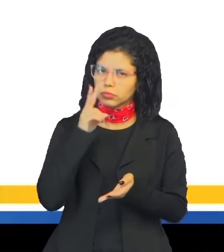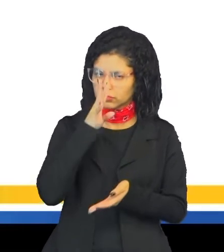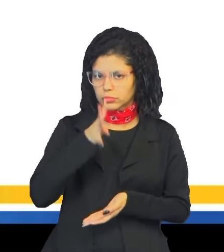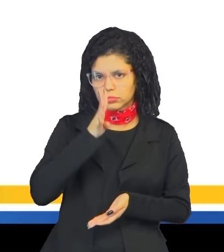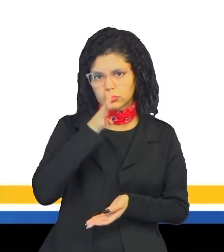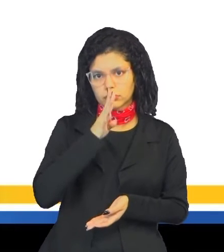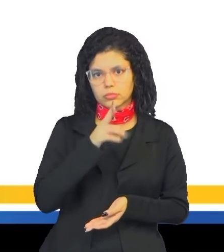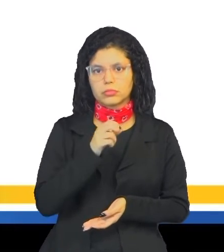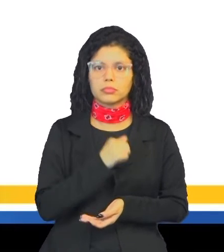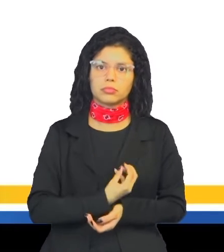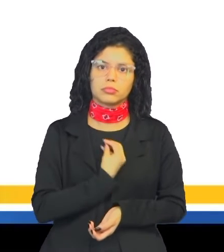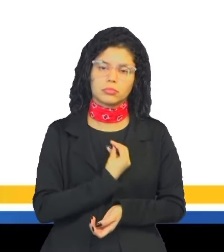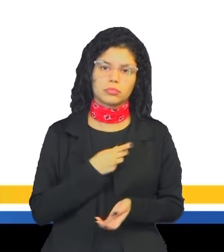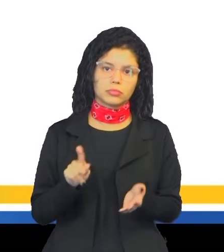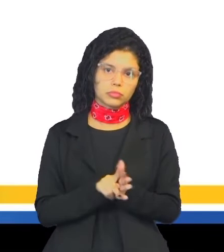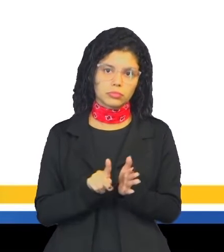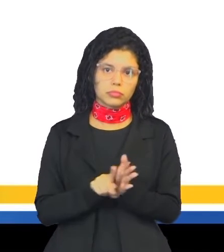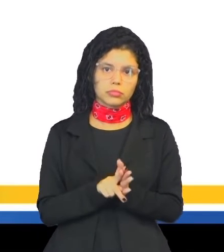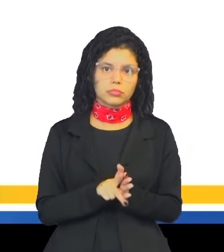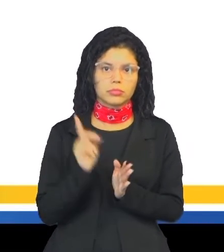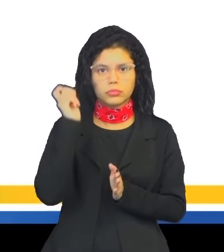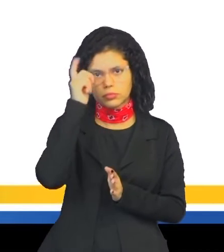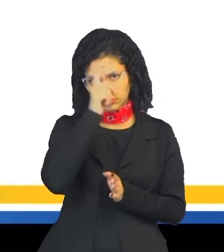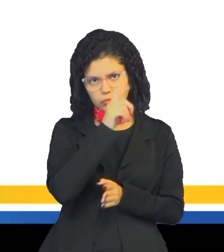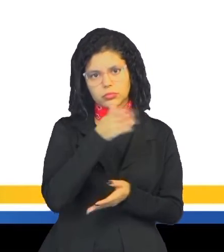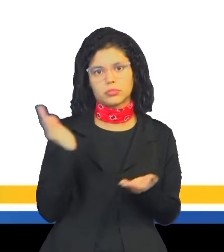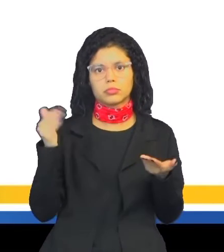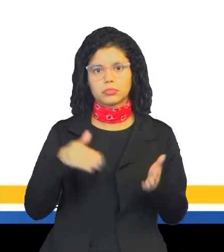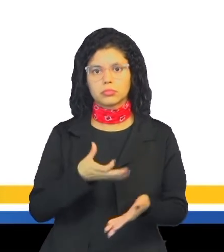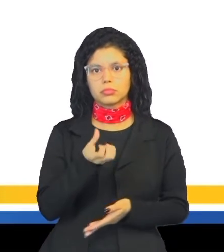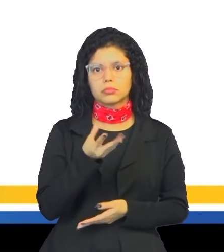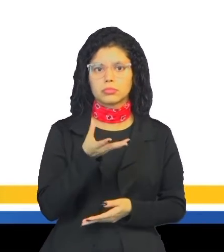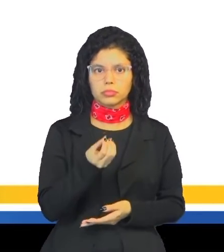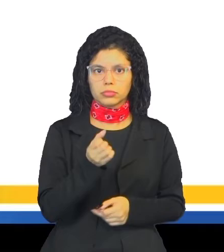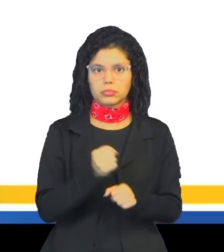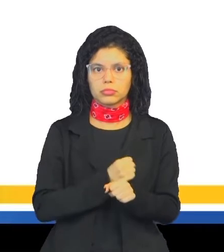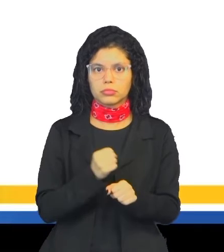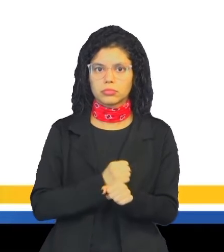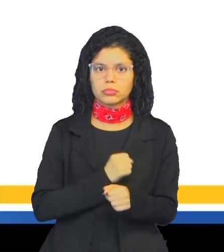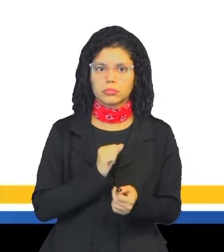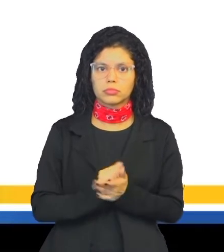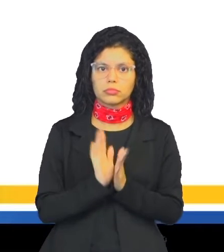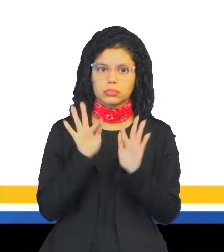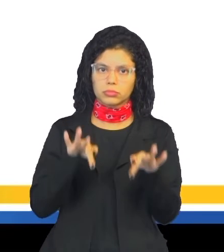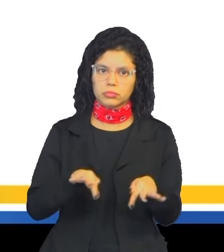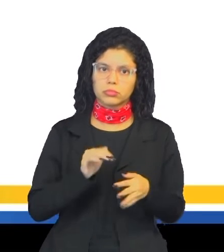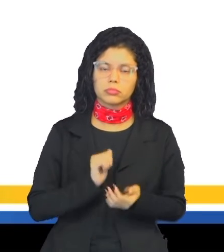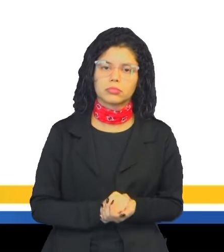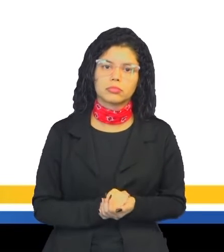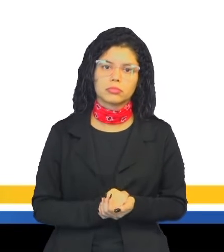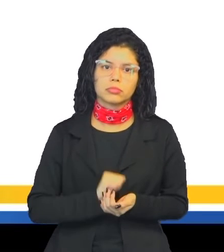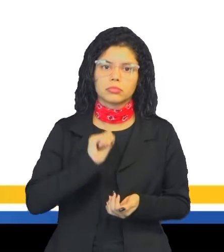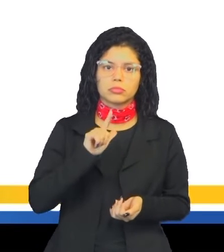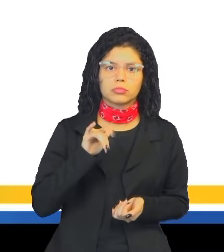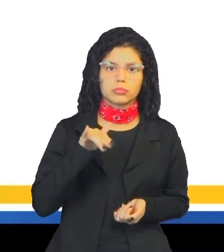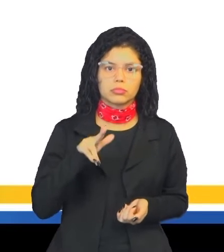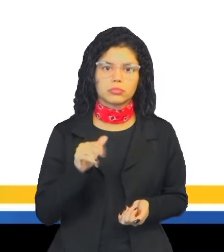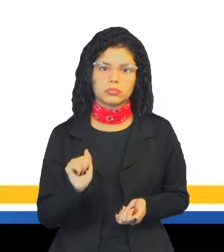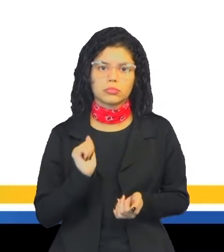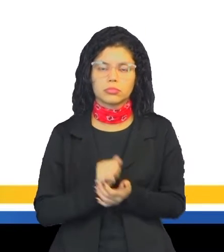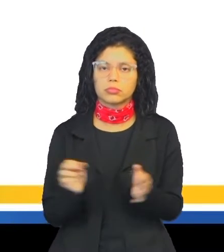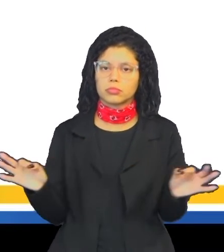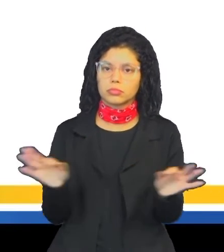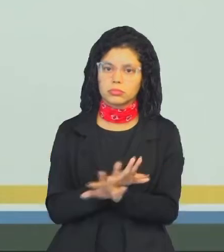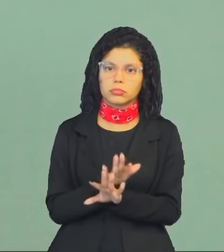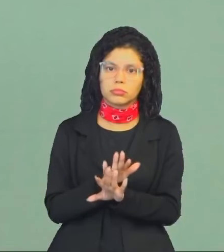né, porque a vida útil dos escravos, né, dificilmente chegava ali aos 60 anos, né. E por fim, né, a Lei Áurea, que é